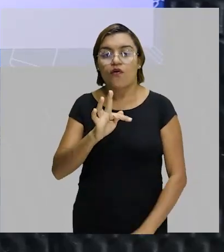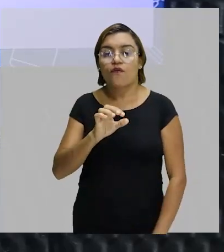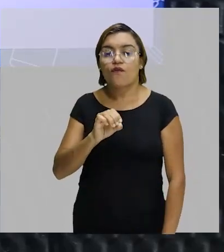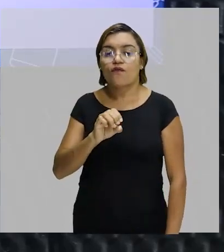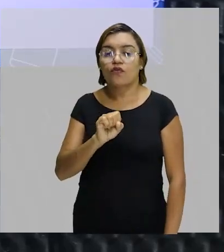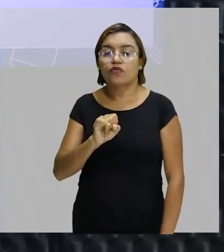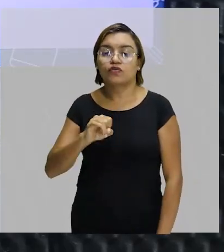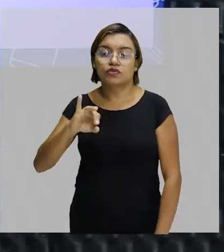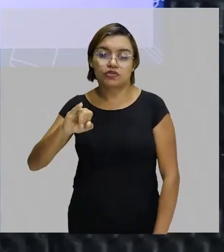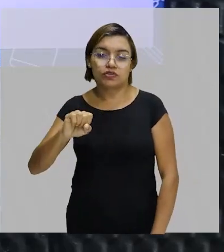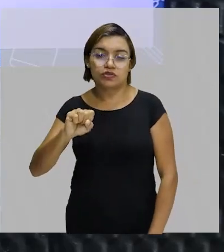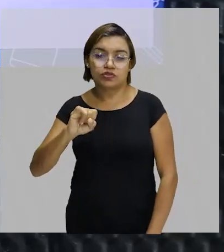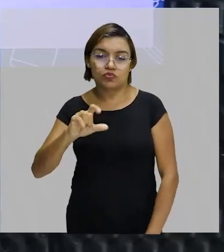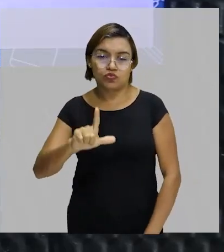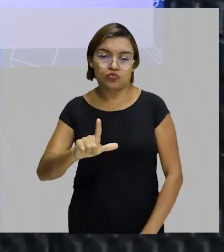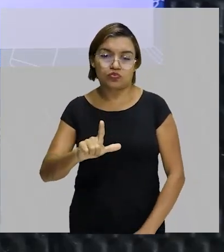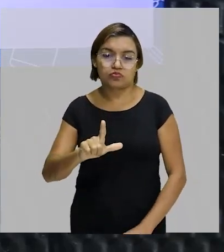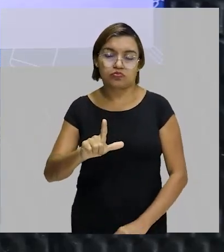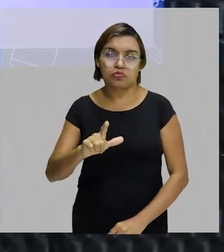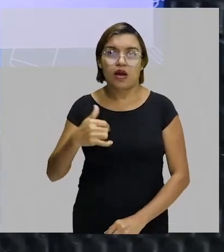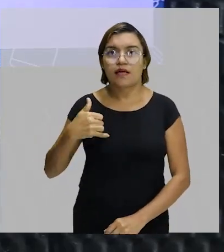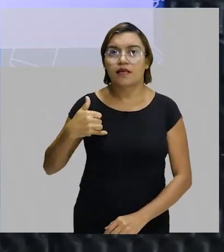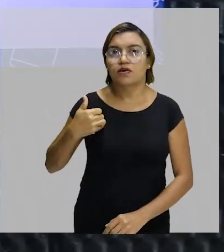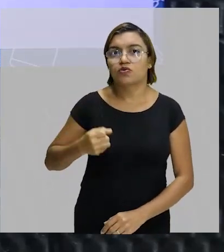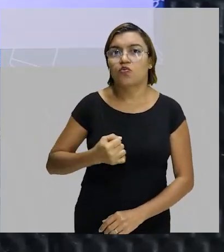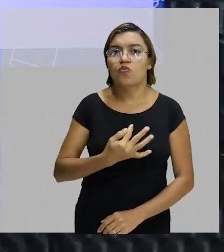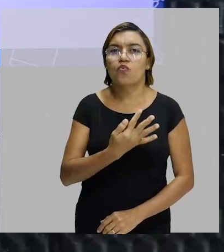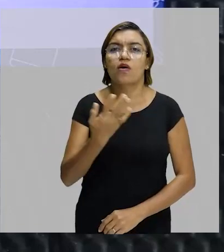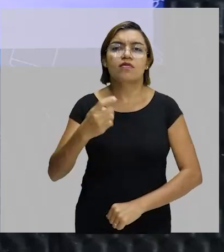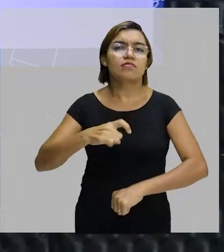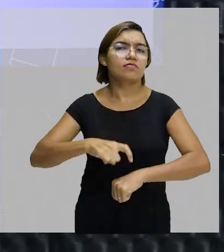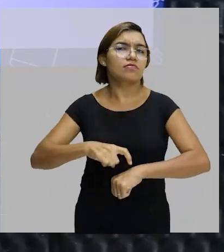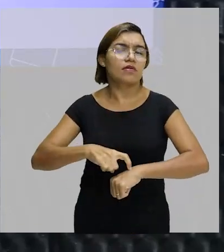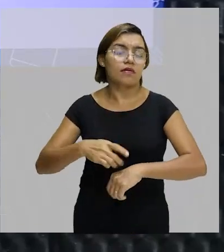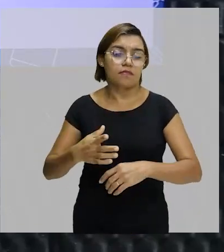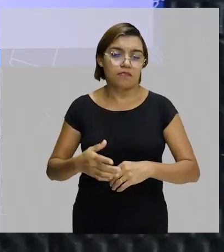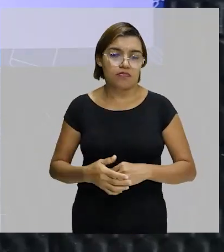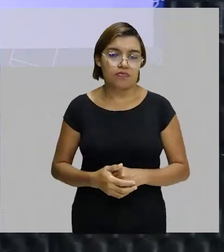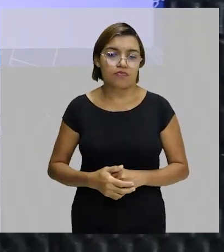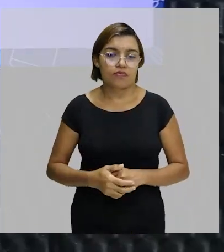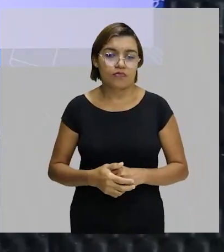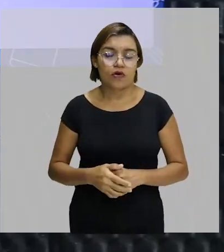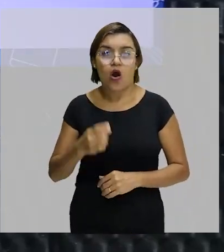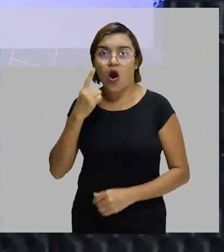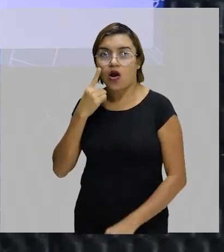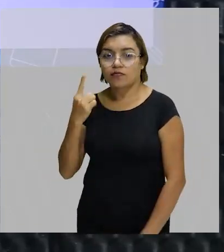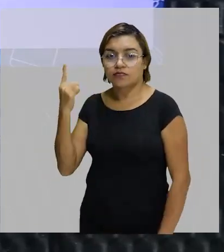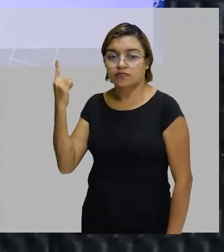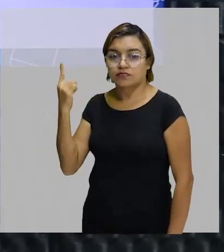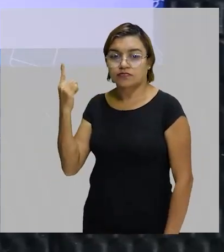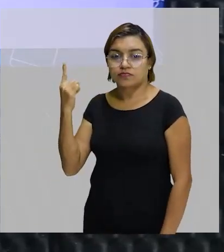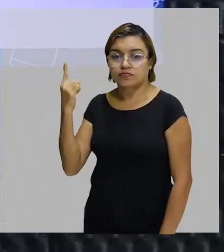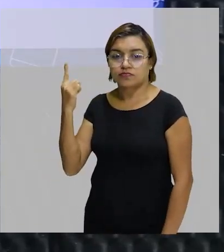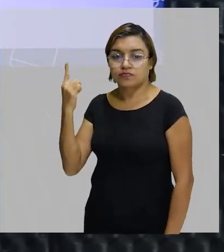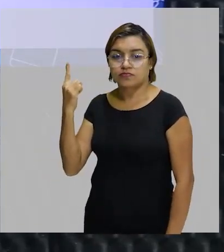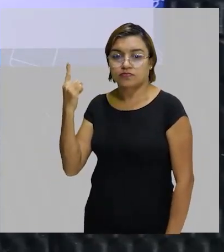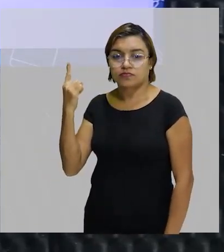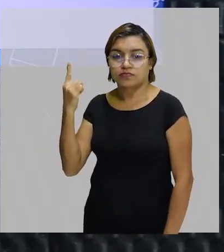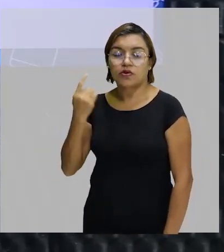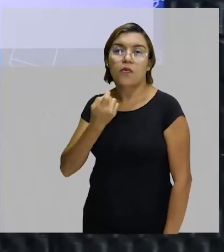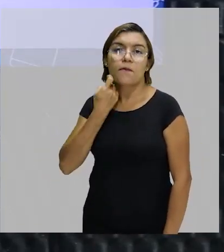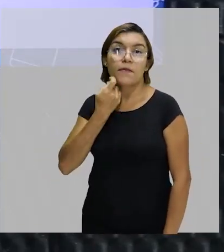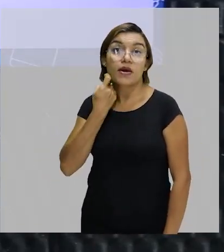aqui o fóssil de um peixe, beleza? Há quanto tempo esse peixe morreu? Então a gente